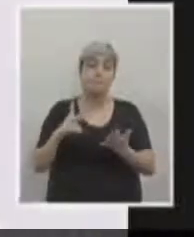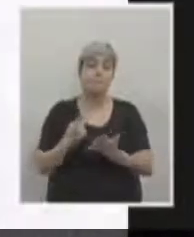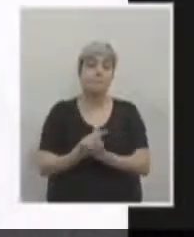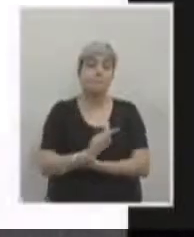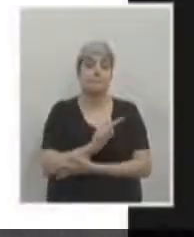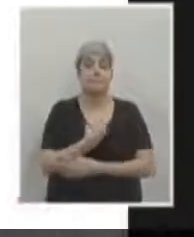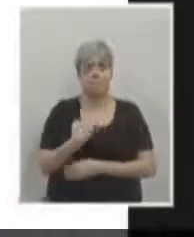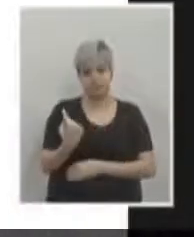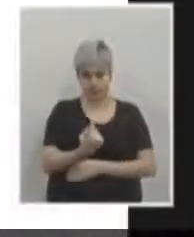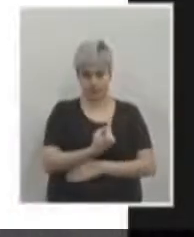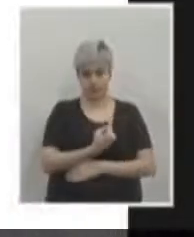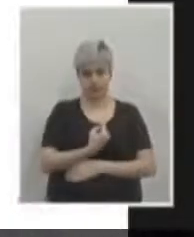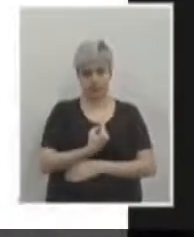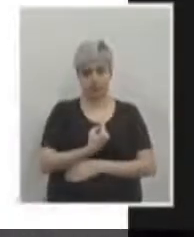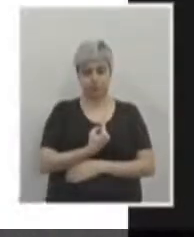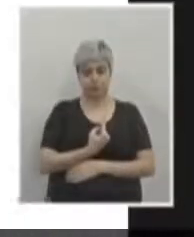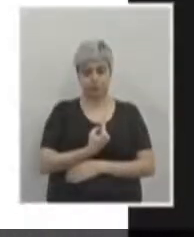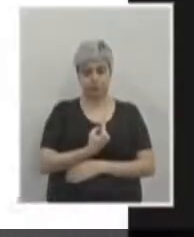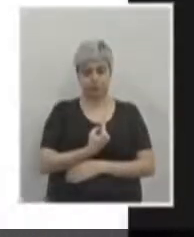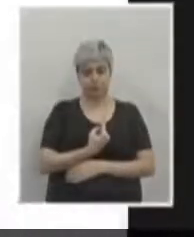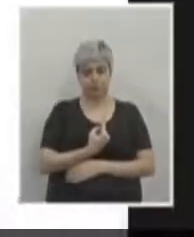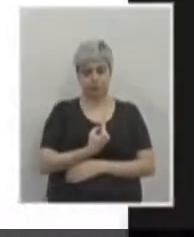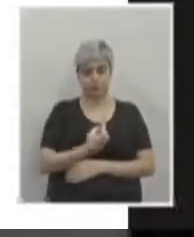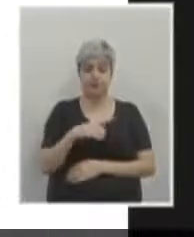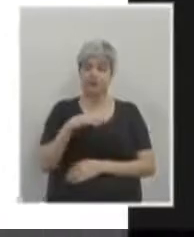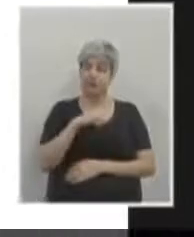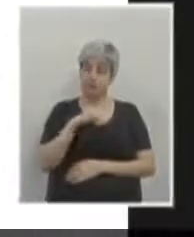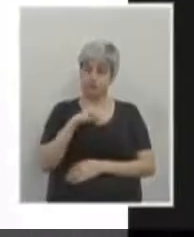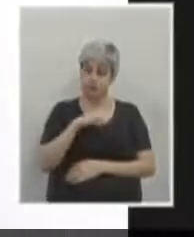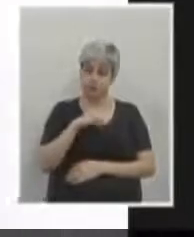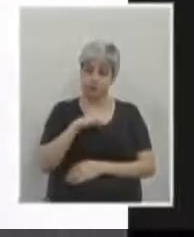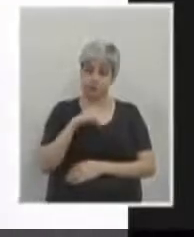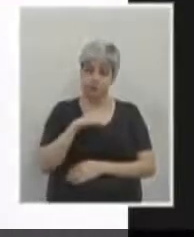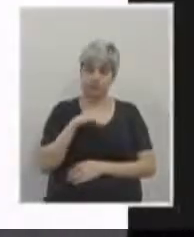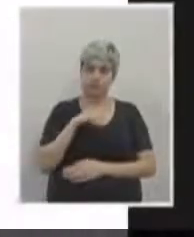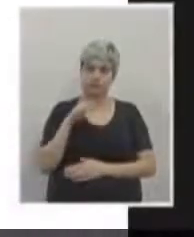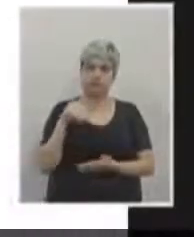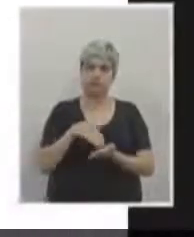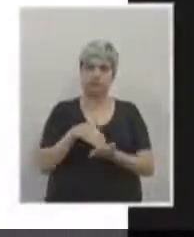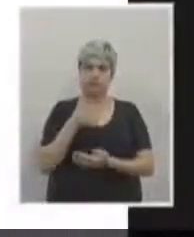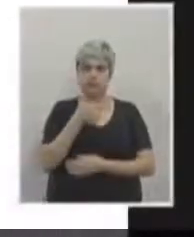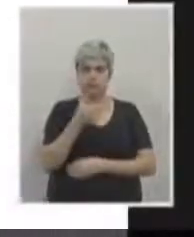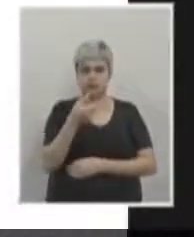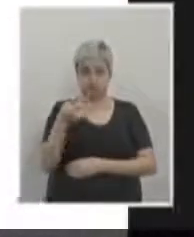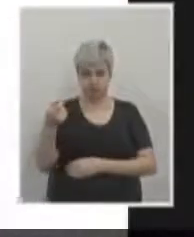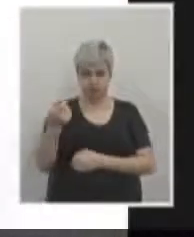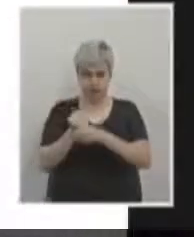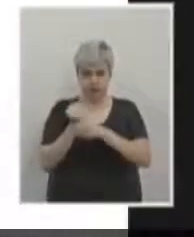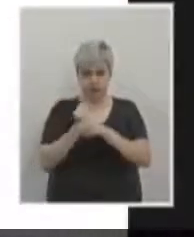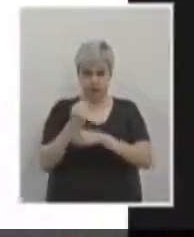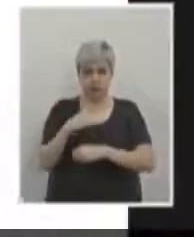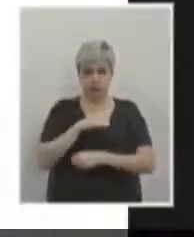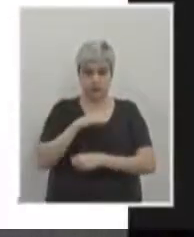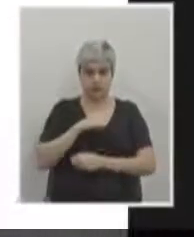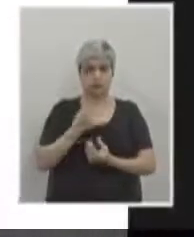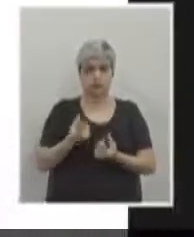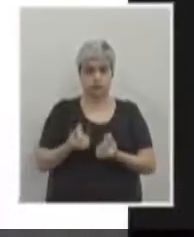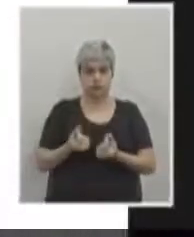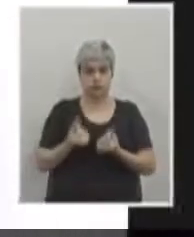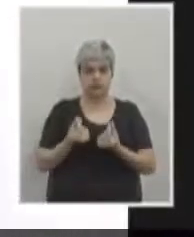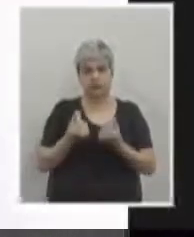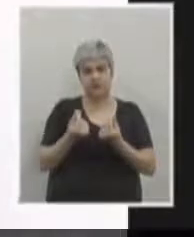gente? Deixa eu te falar. Tivemos, sim, até o ano de 2000, nós tivemos dobra de turno